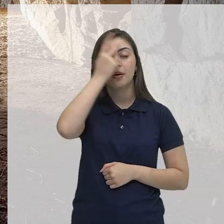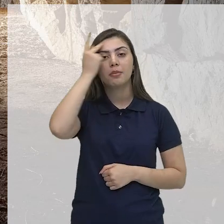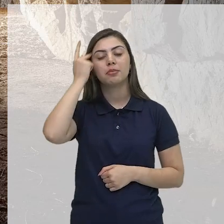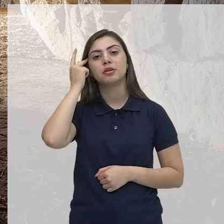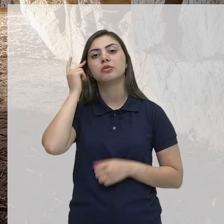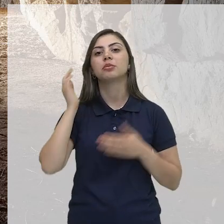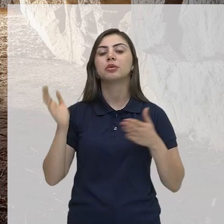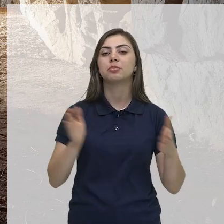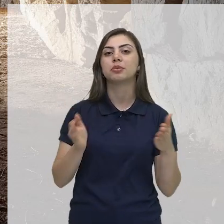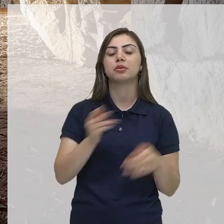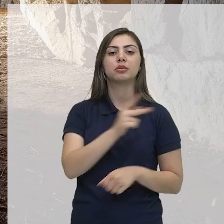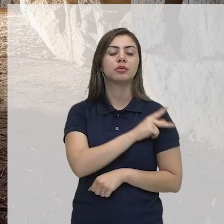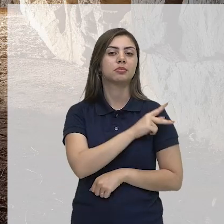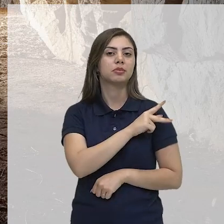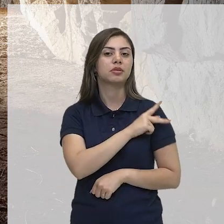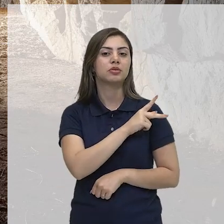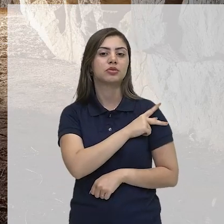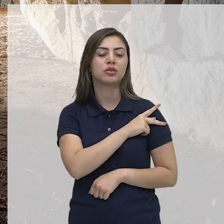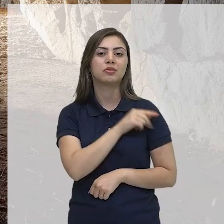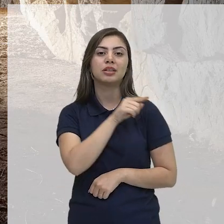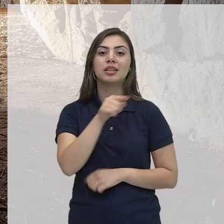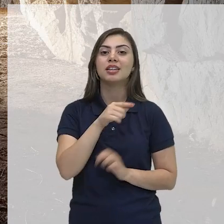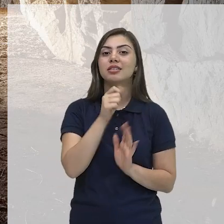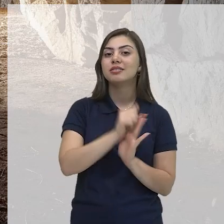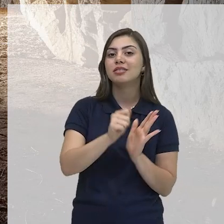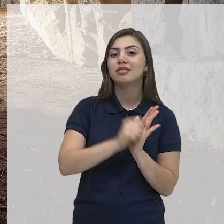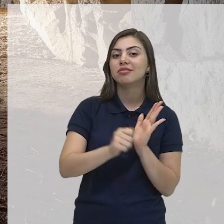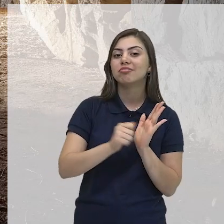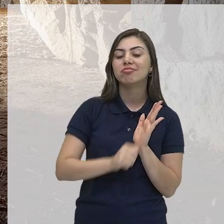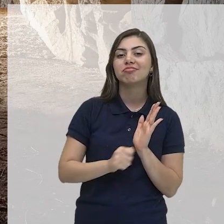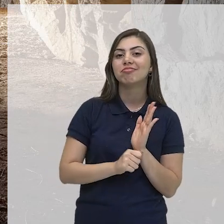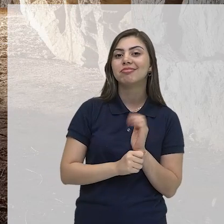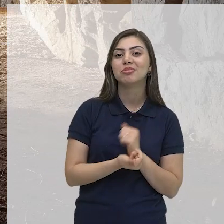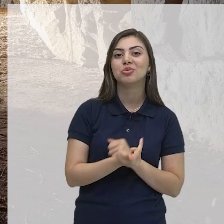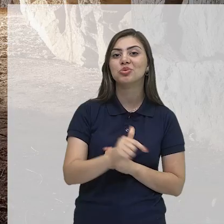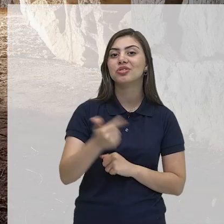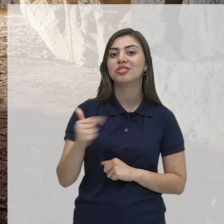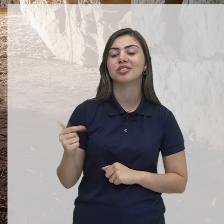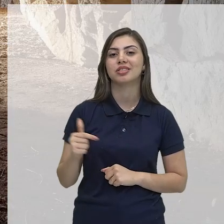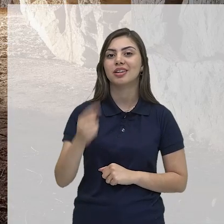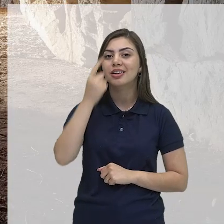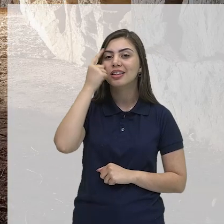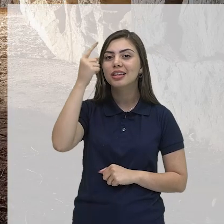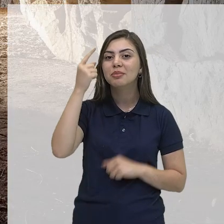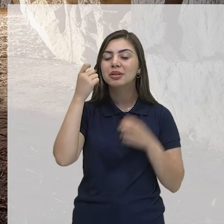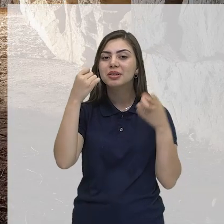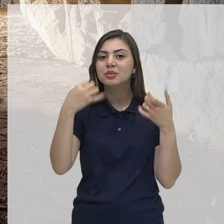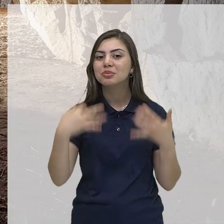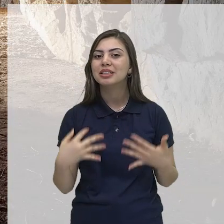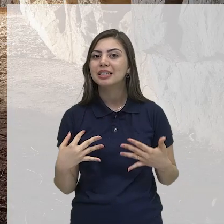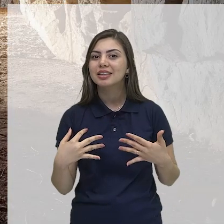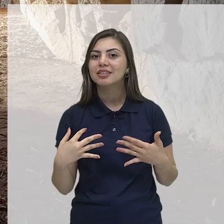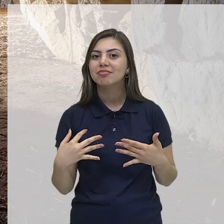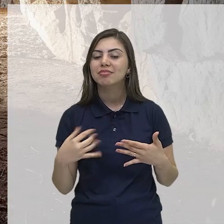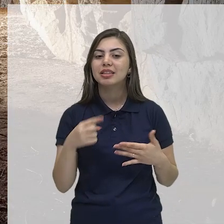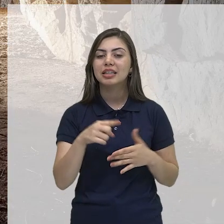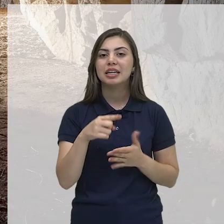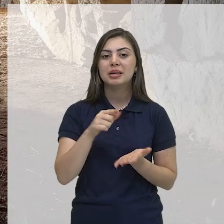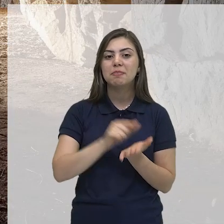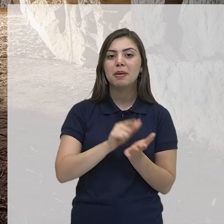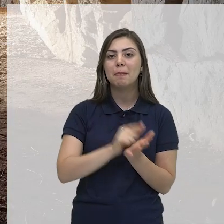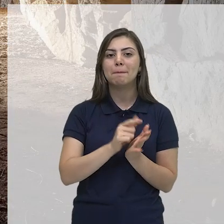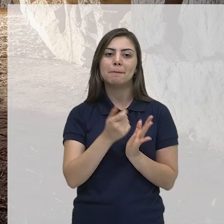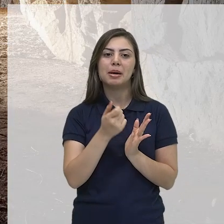esse momento, nessa era ágrafa. Por que era ágrafa? Porque não existem registros escritos